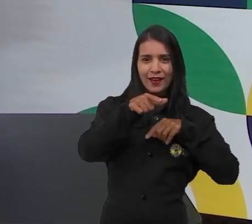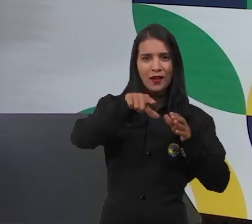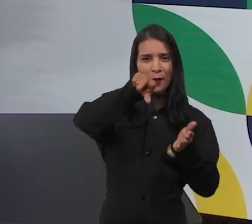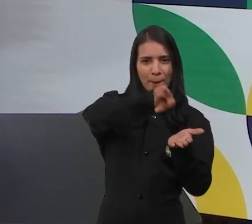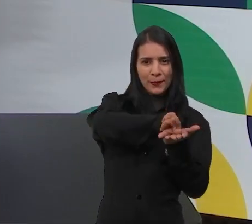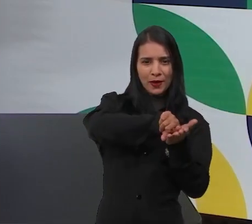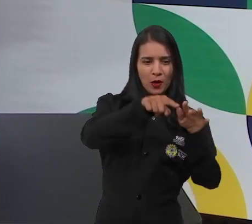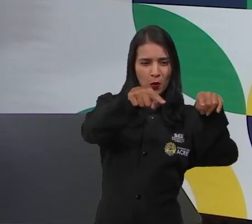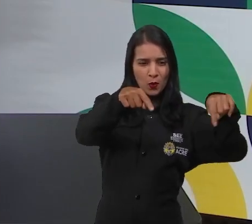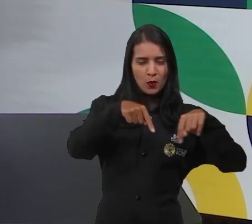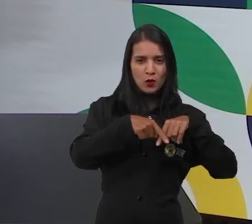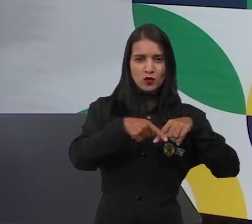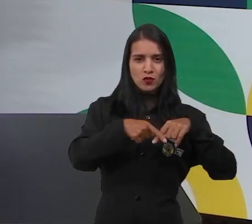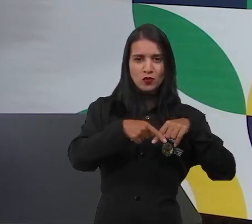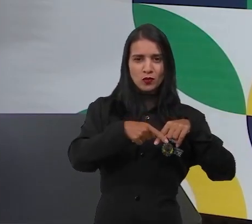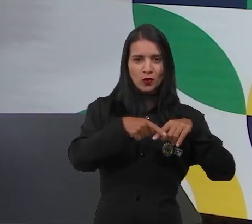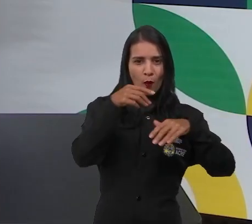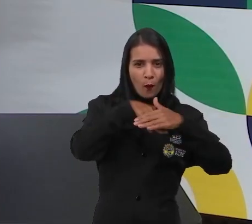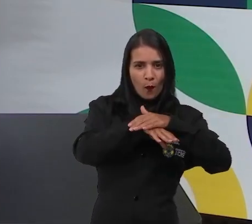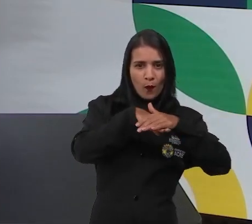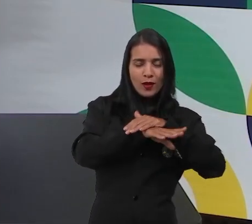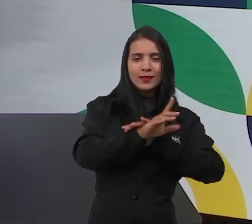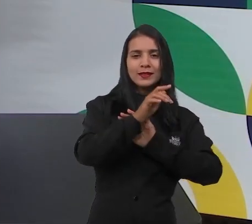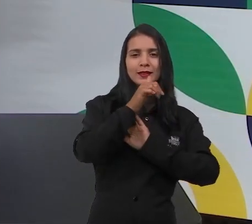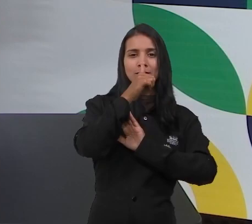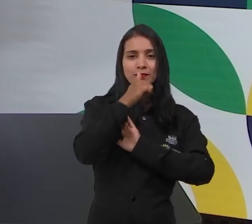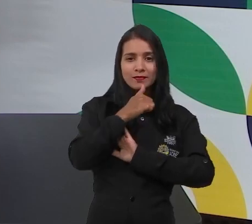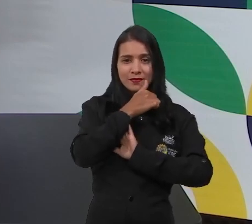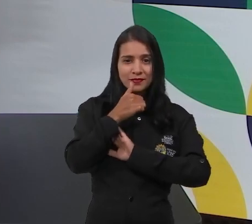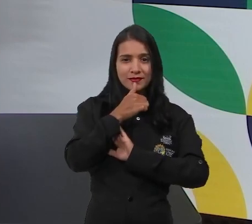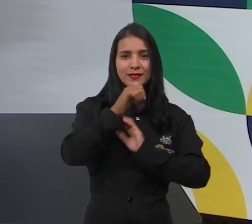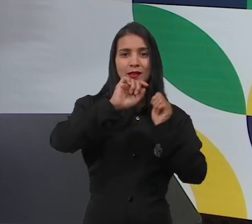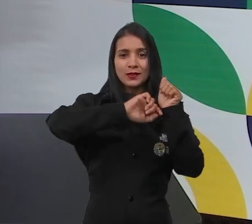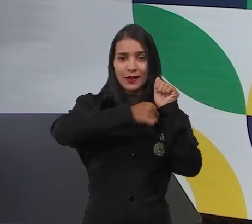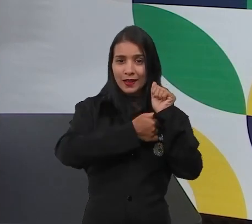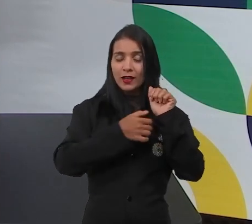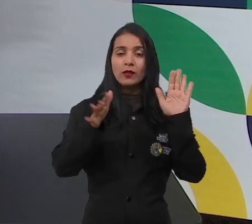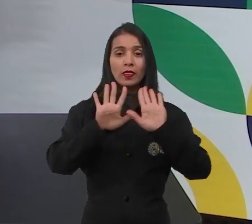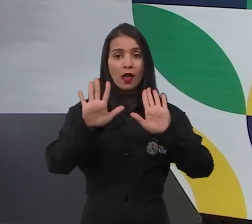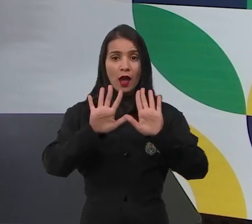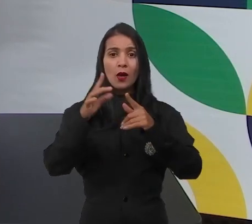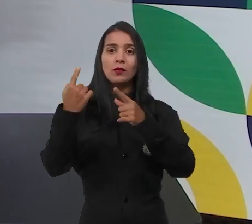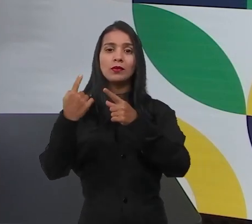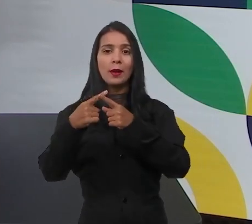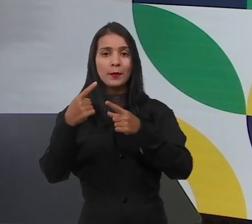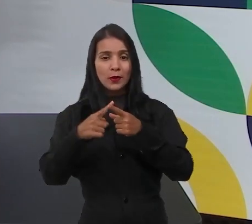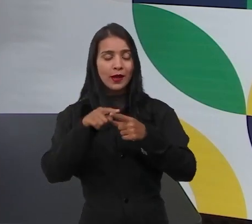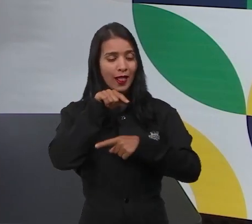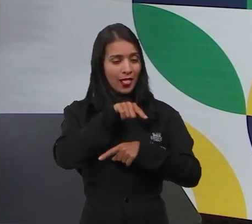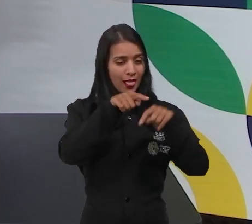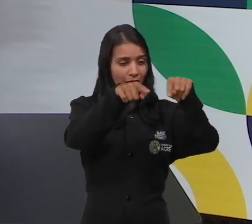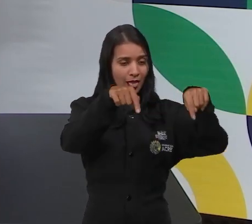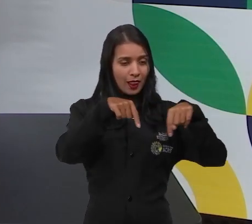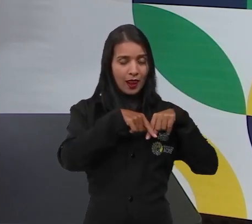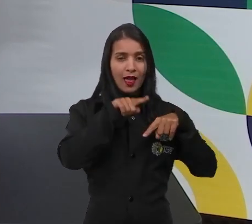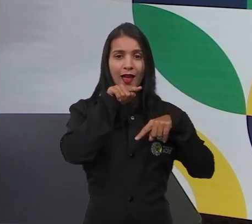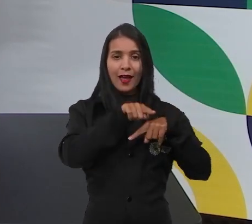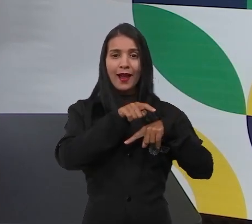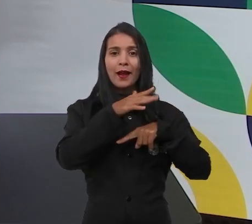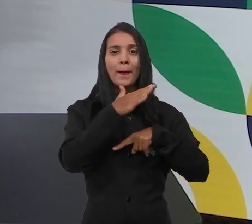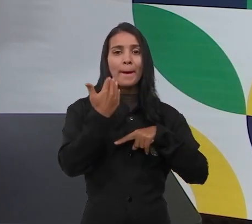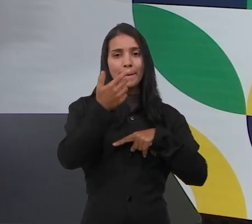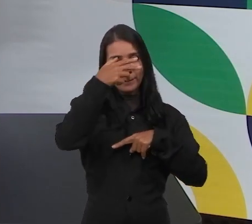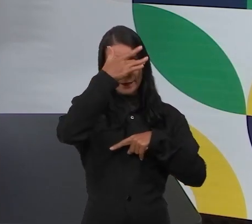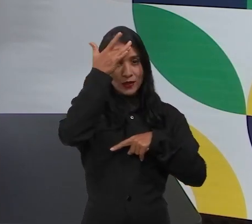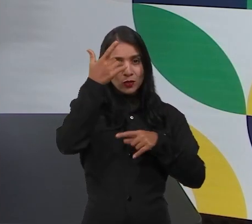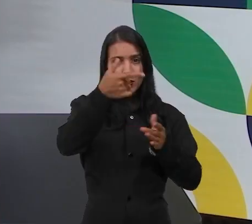para dizer que não vai contar nada para ninguém. Por quê? Porque as tumbas sepultam os mortos e lá não sai nada, não sai ninguém. Então, quando a pessoa